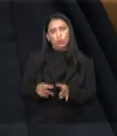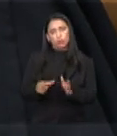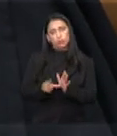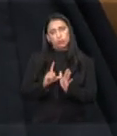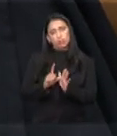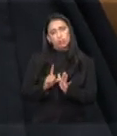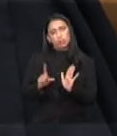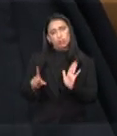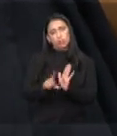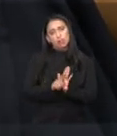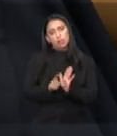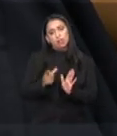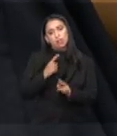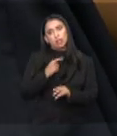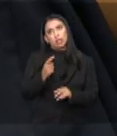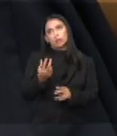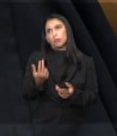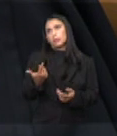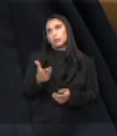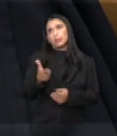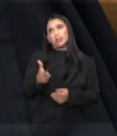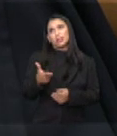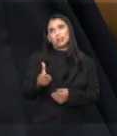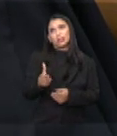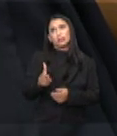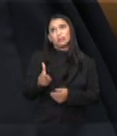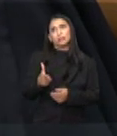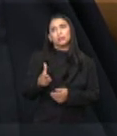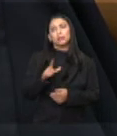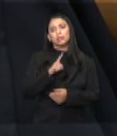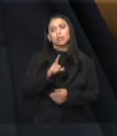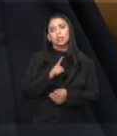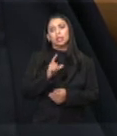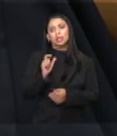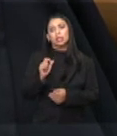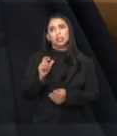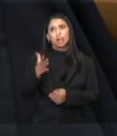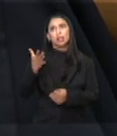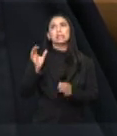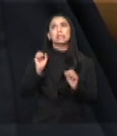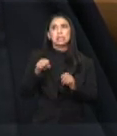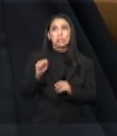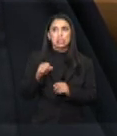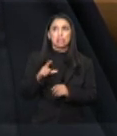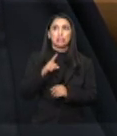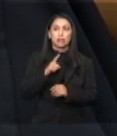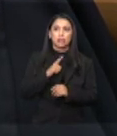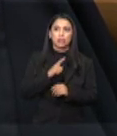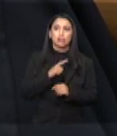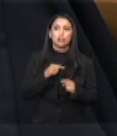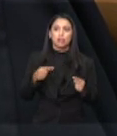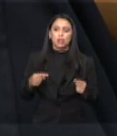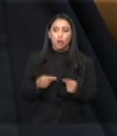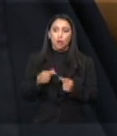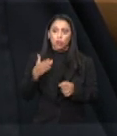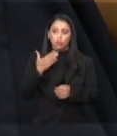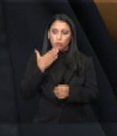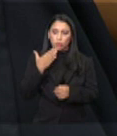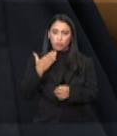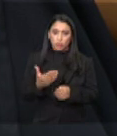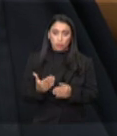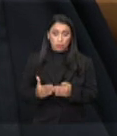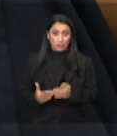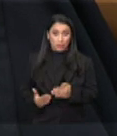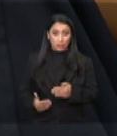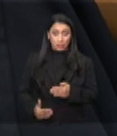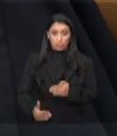legislação, como não havia previsão, aí sim nós deveríamos adotar o pedido expresso. A partir de